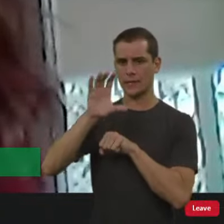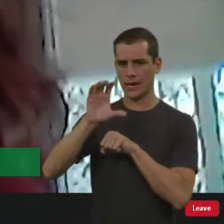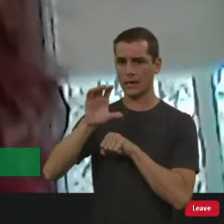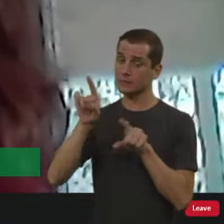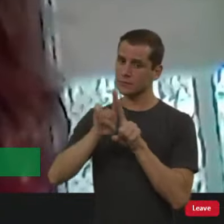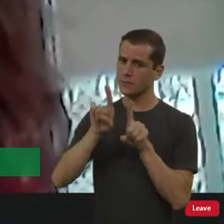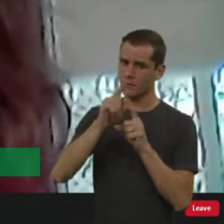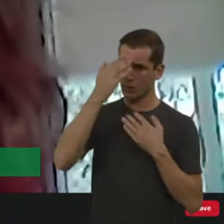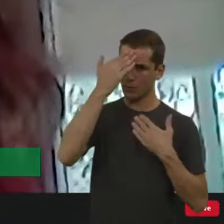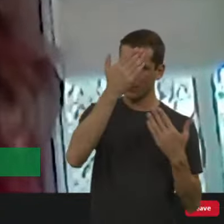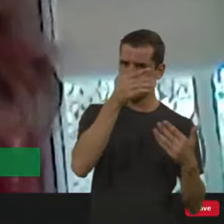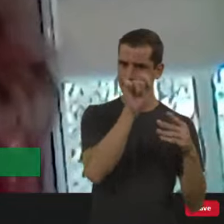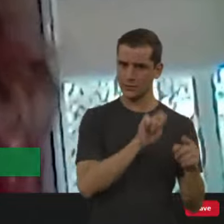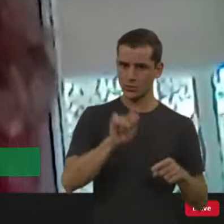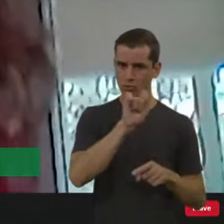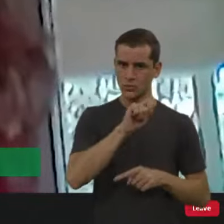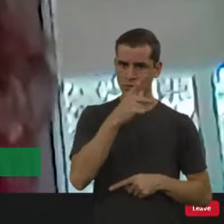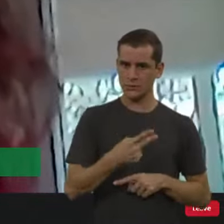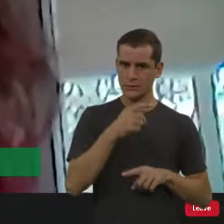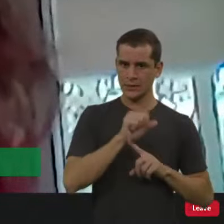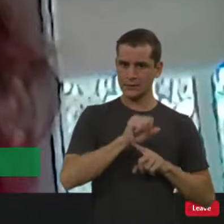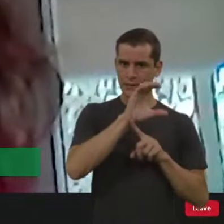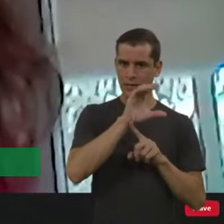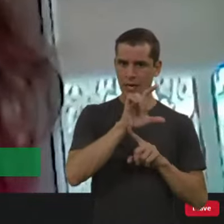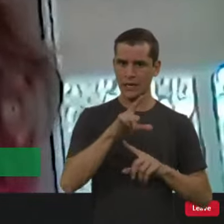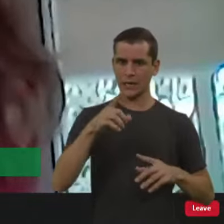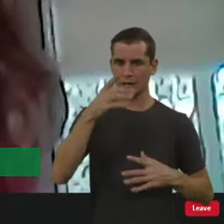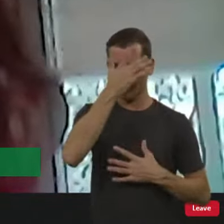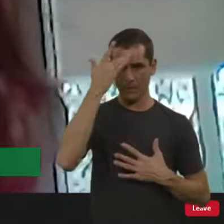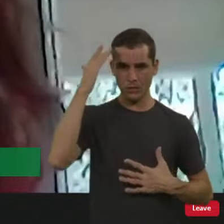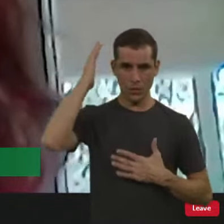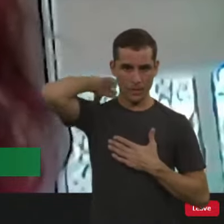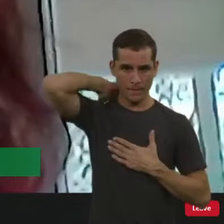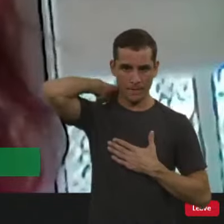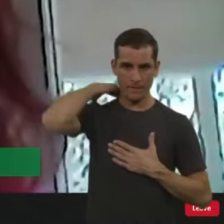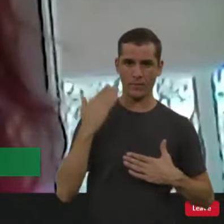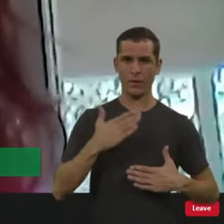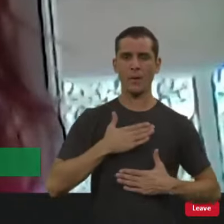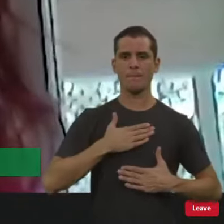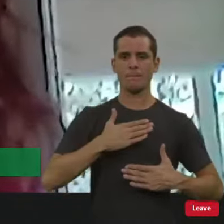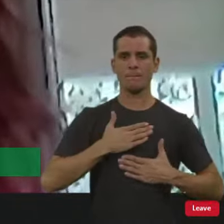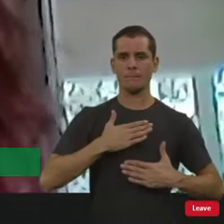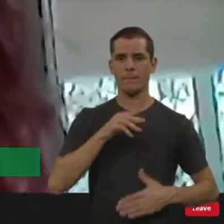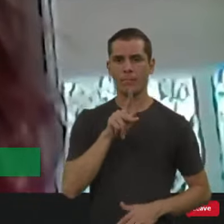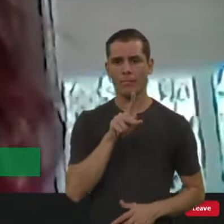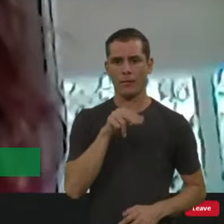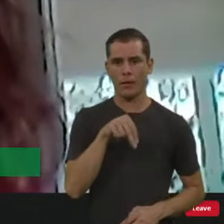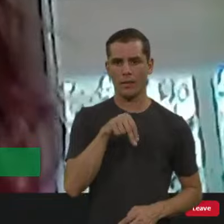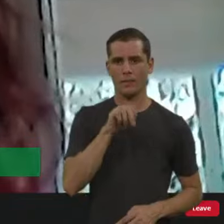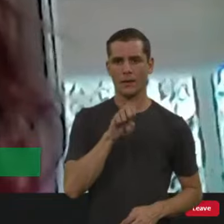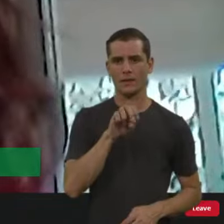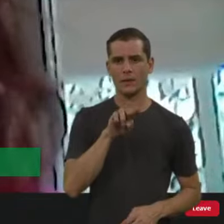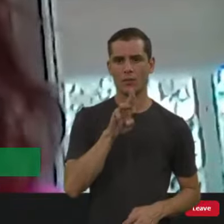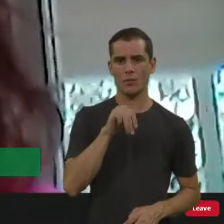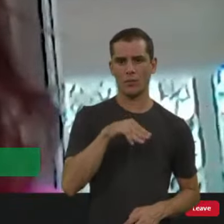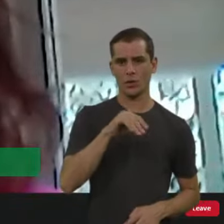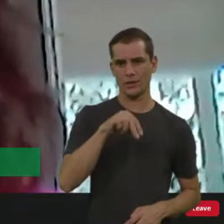parceria da Associação Catarinense de Pneumologia e Tisiologia, que tem muito lutado pelos pacientes de hipertensão pulmonar no